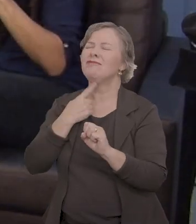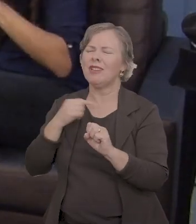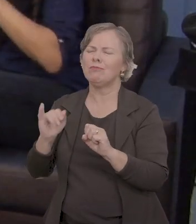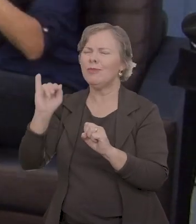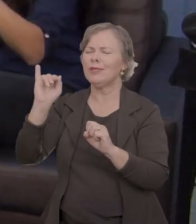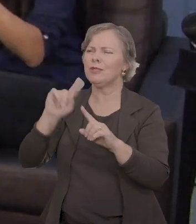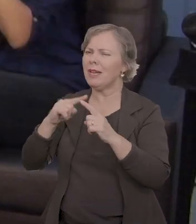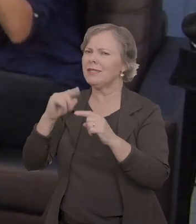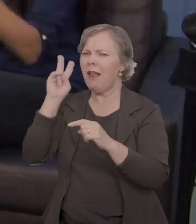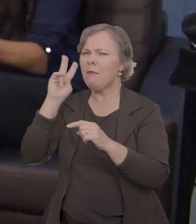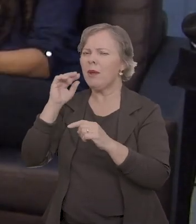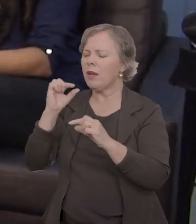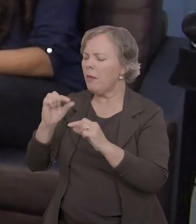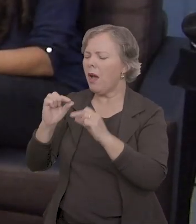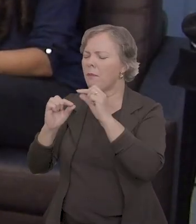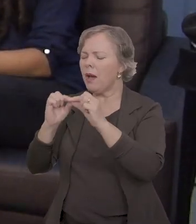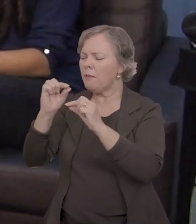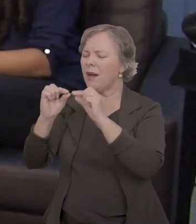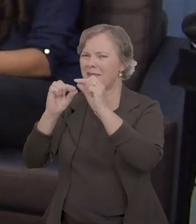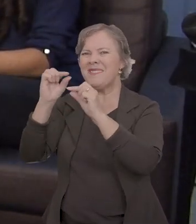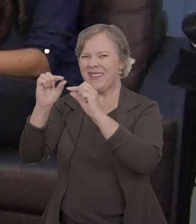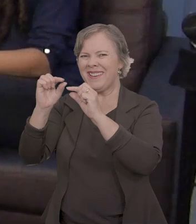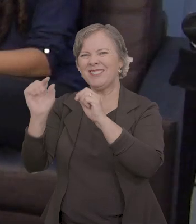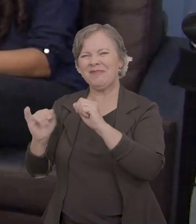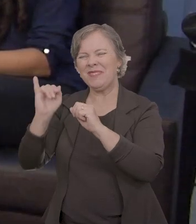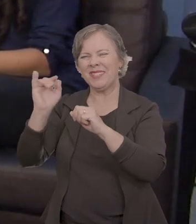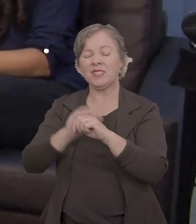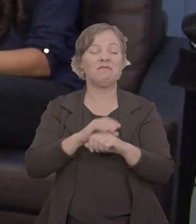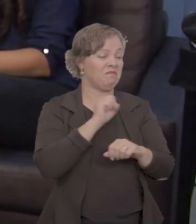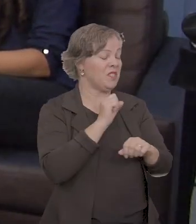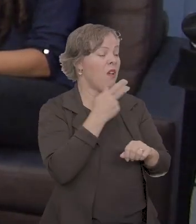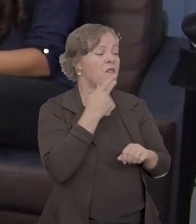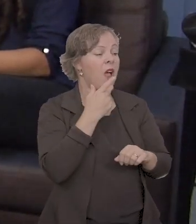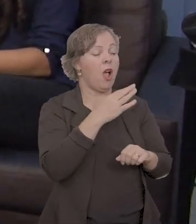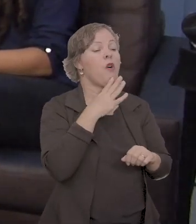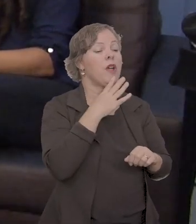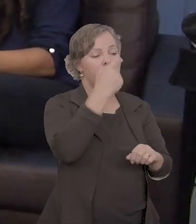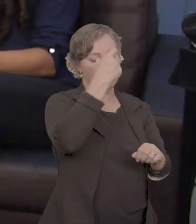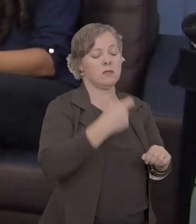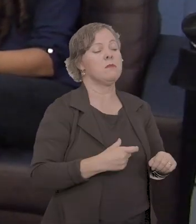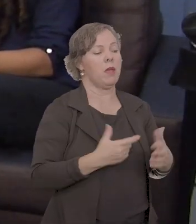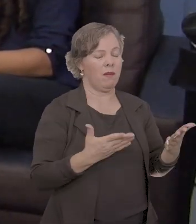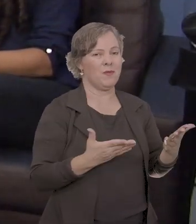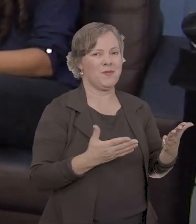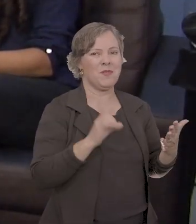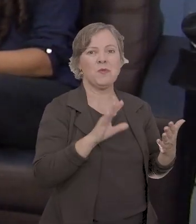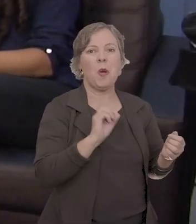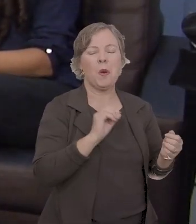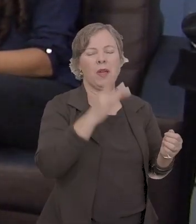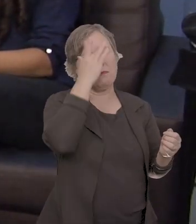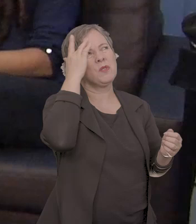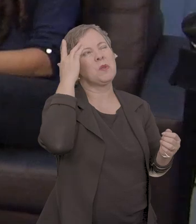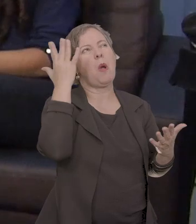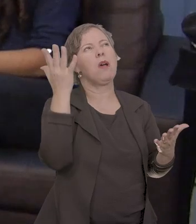são etapas, são degraus que a gente tem que subir, né? Isso mesmo. Quando a gente fala muito do autoconhecimento, não só para que as